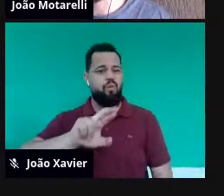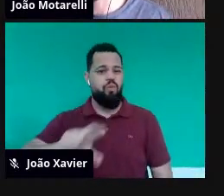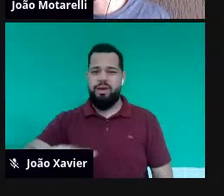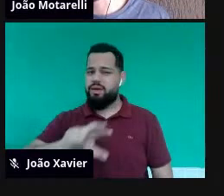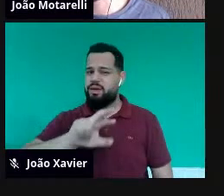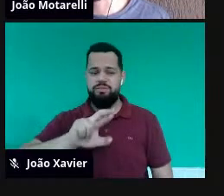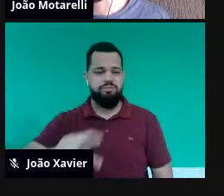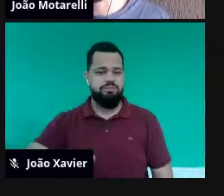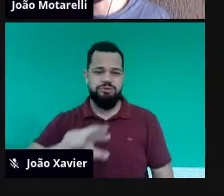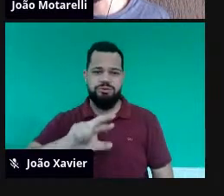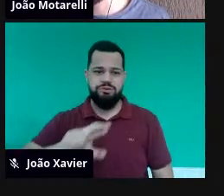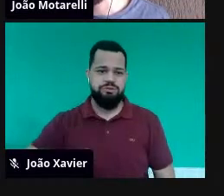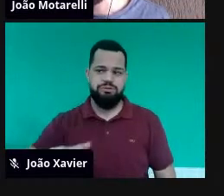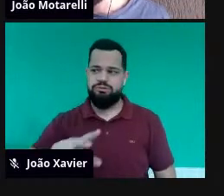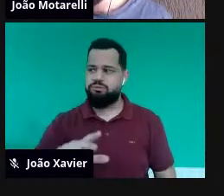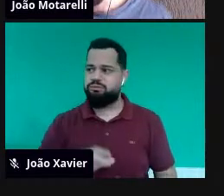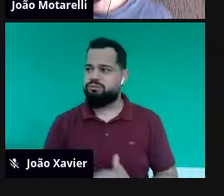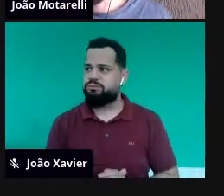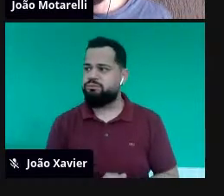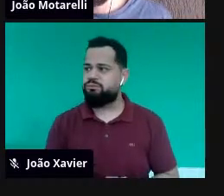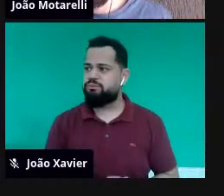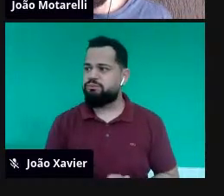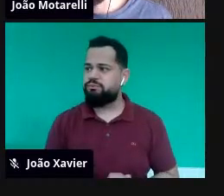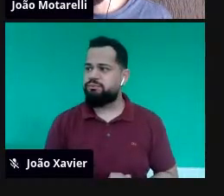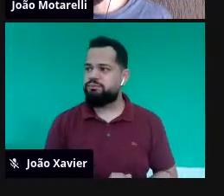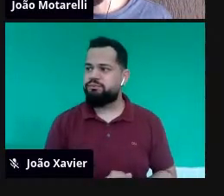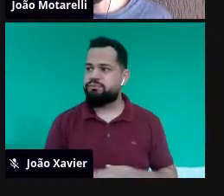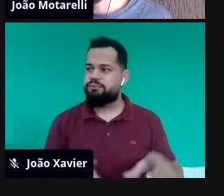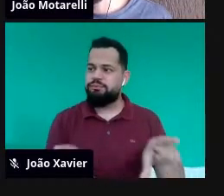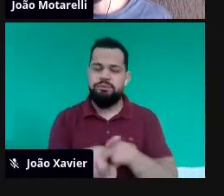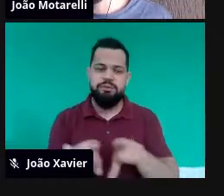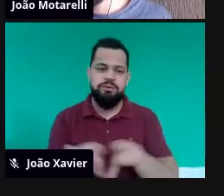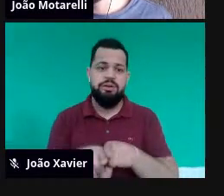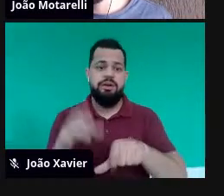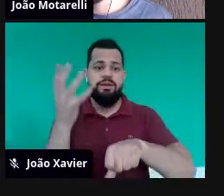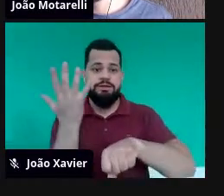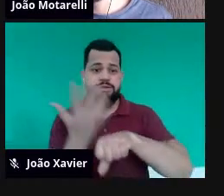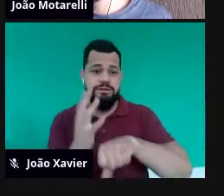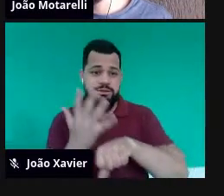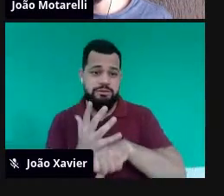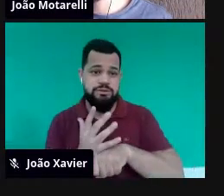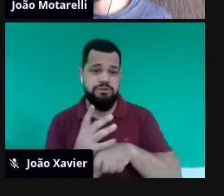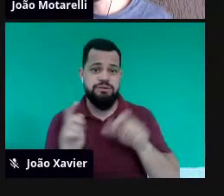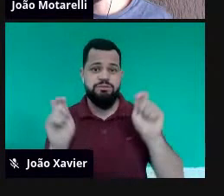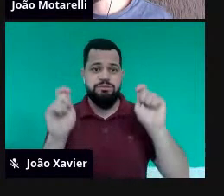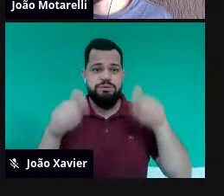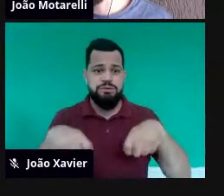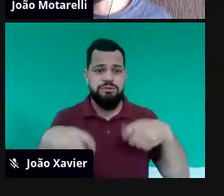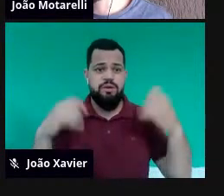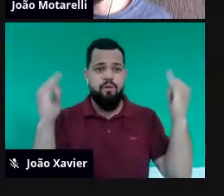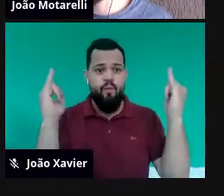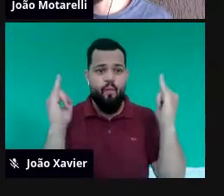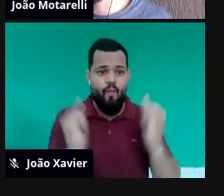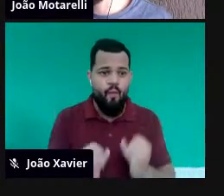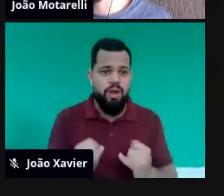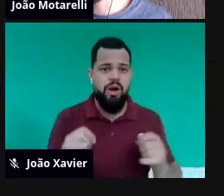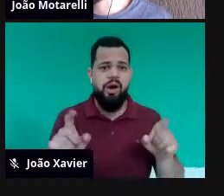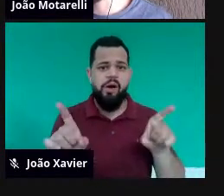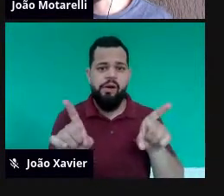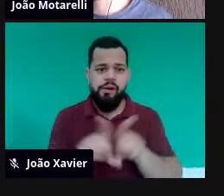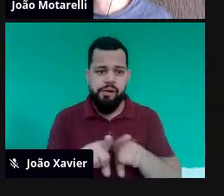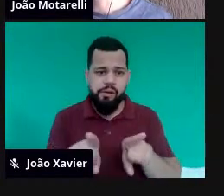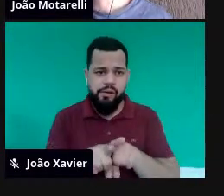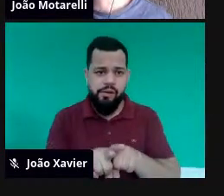performance, ou mesmo outras coisas. Atletas e treinadores acreditam firmemente que redução de peso e gordura corporal afeta a